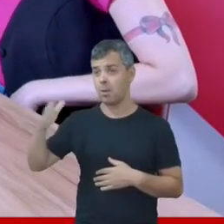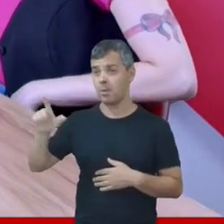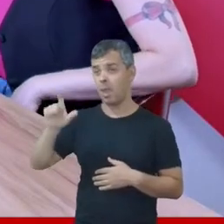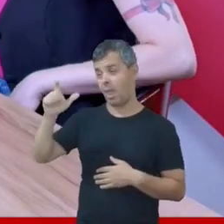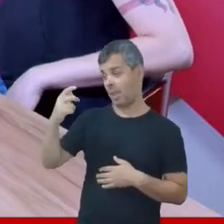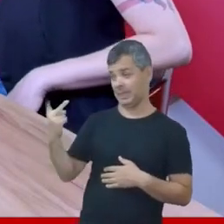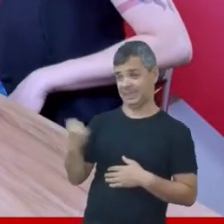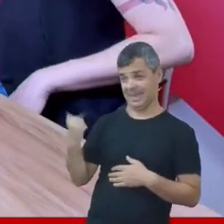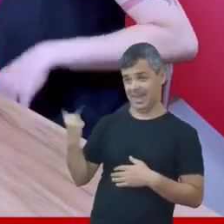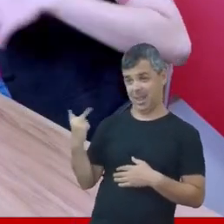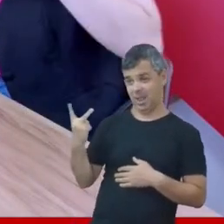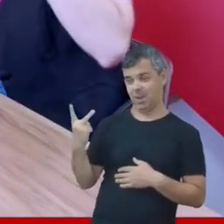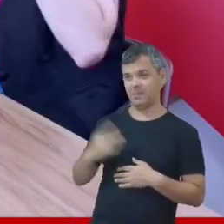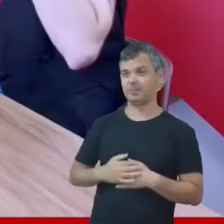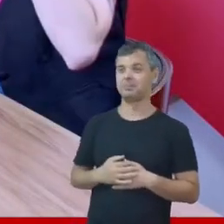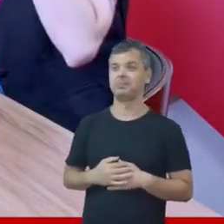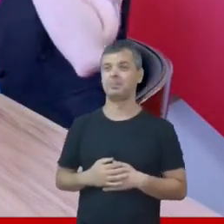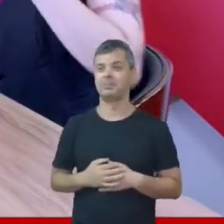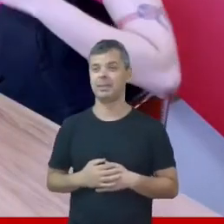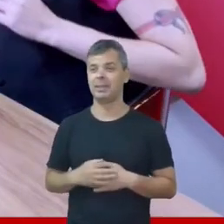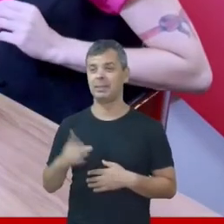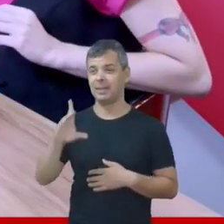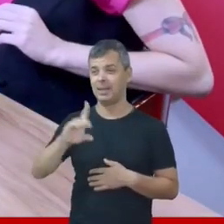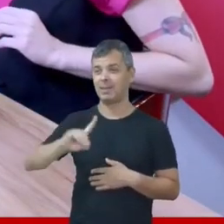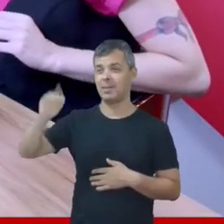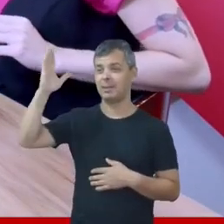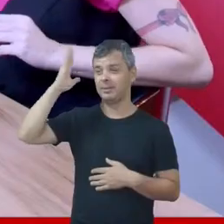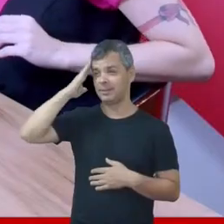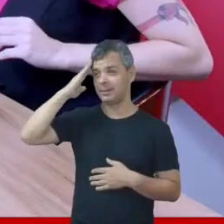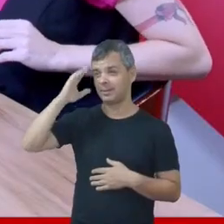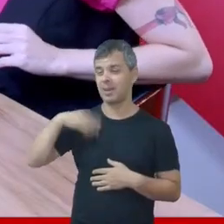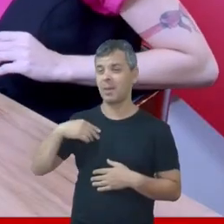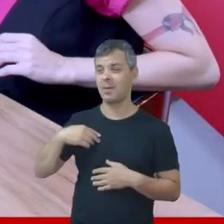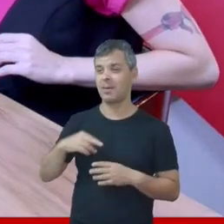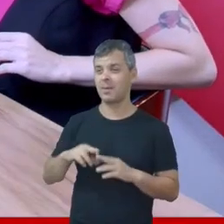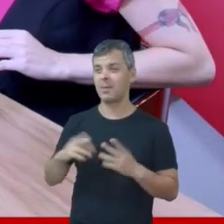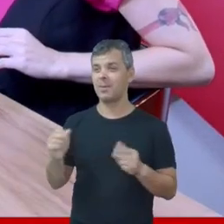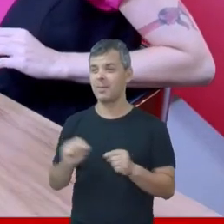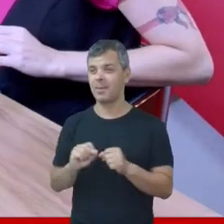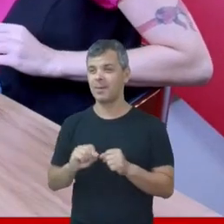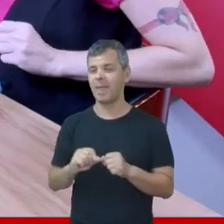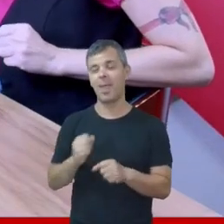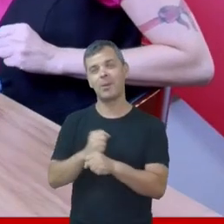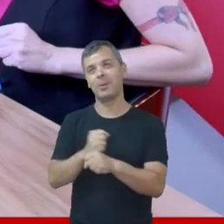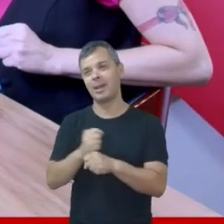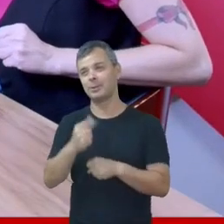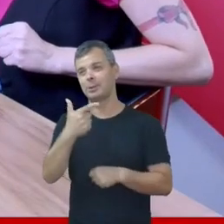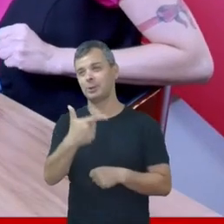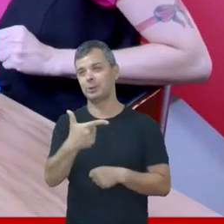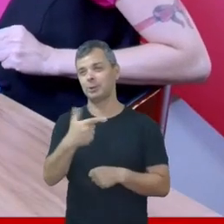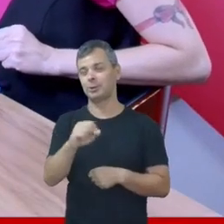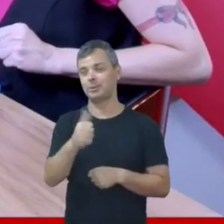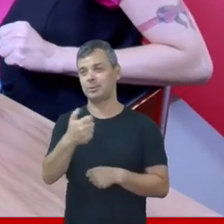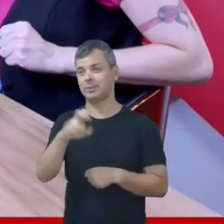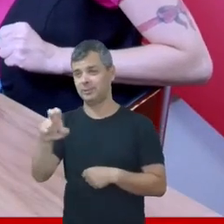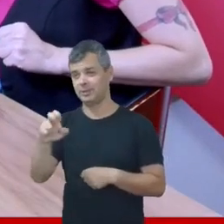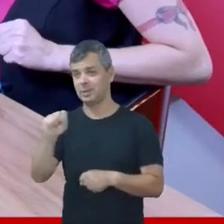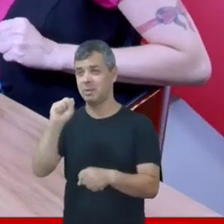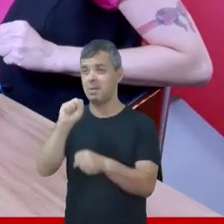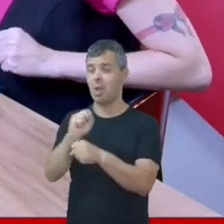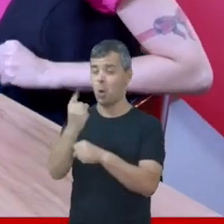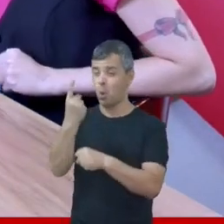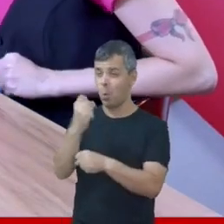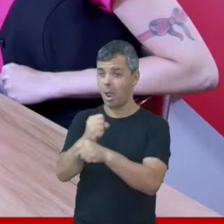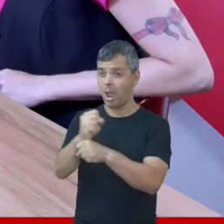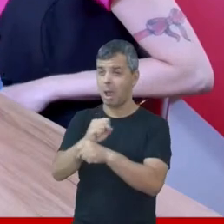Fran. Vai. Deus está no comando. A gente já está em 2025. Até um ano já. Então, a esperança. Um ano